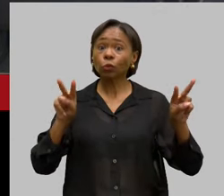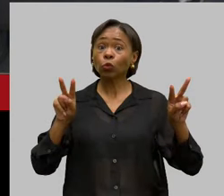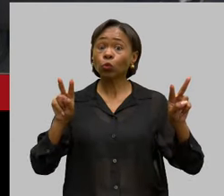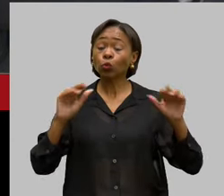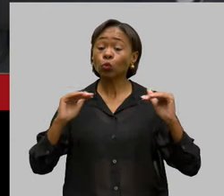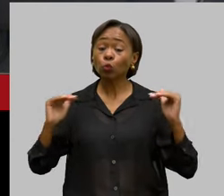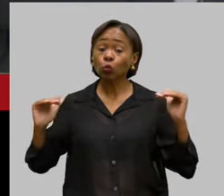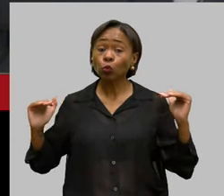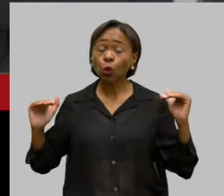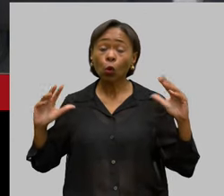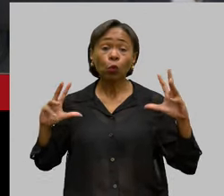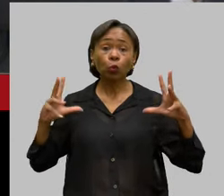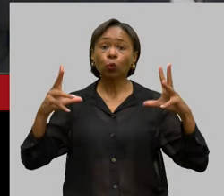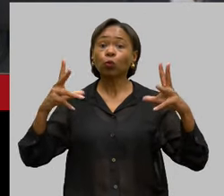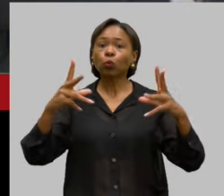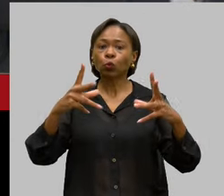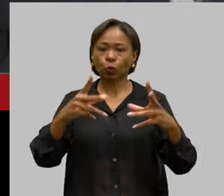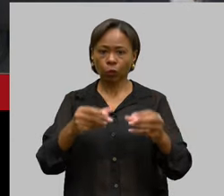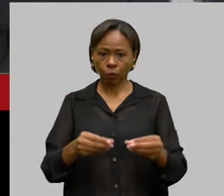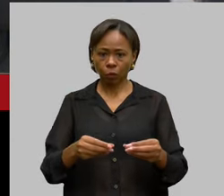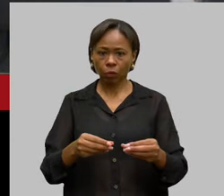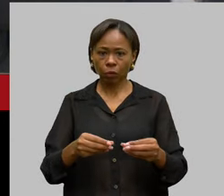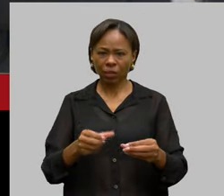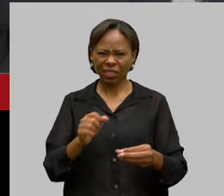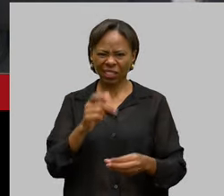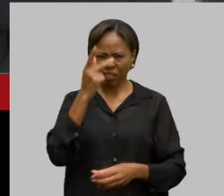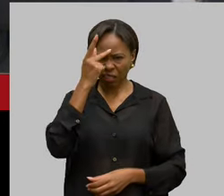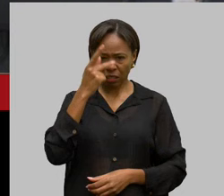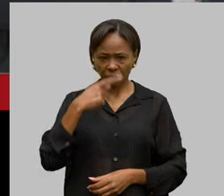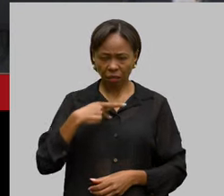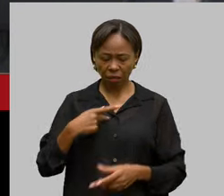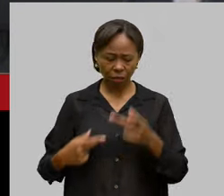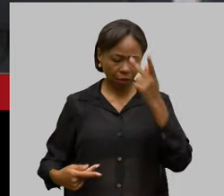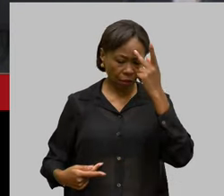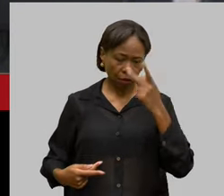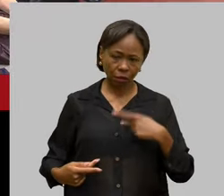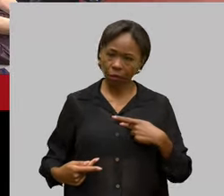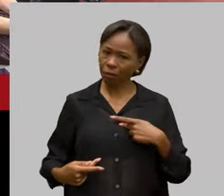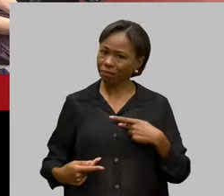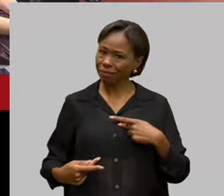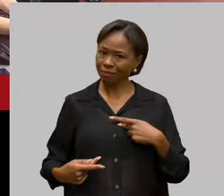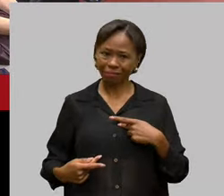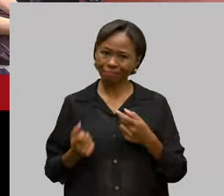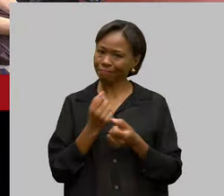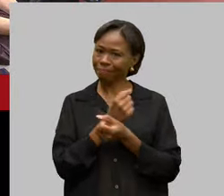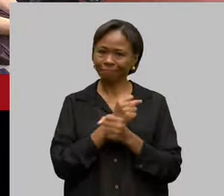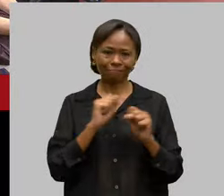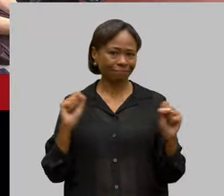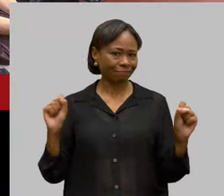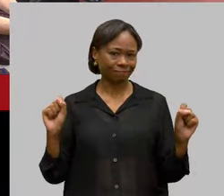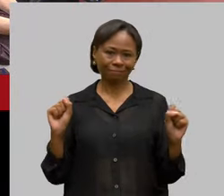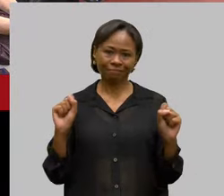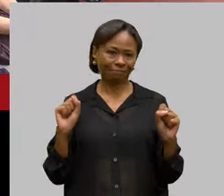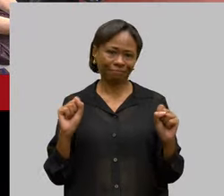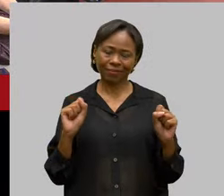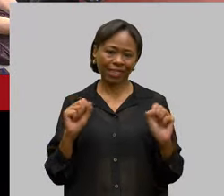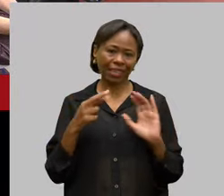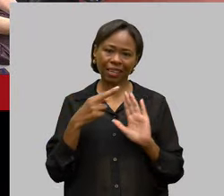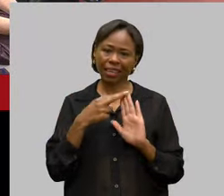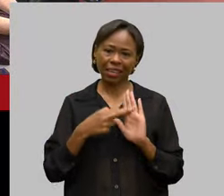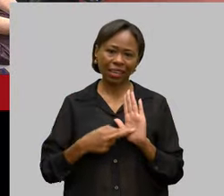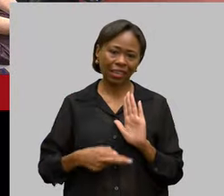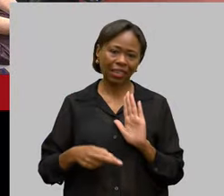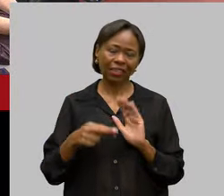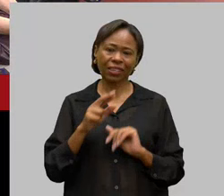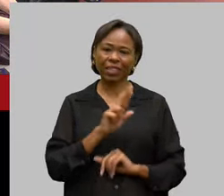todo se cada um olhar por si não tem como sobreviver o regime próprio no Brasil as regras já são difíceis a